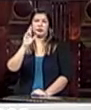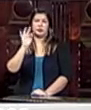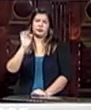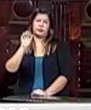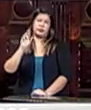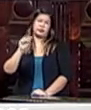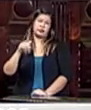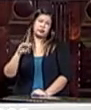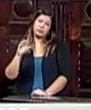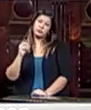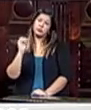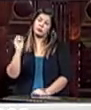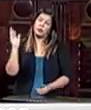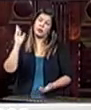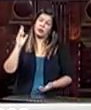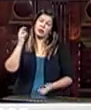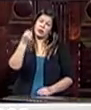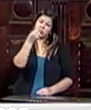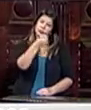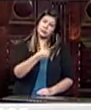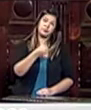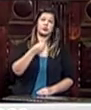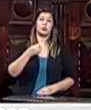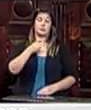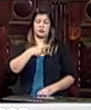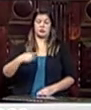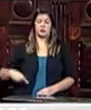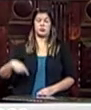a presidência da República